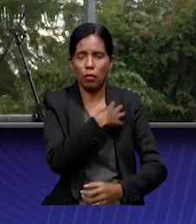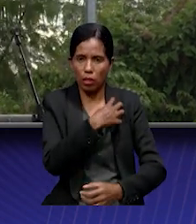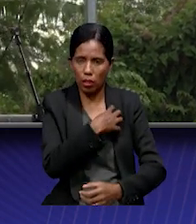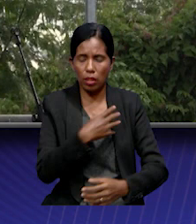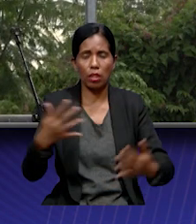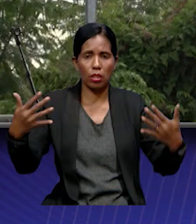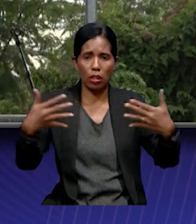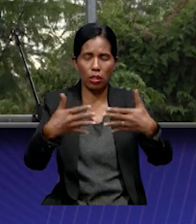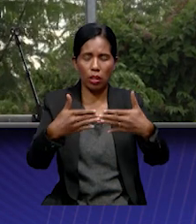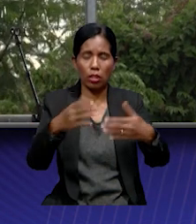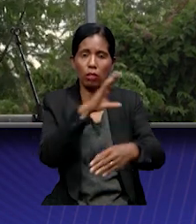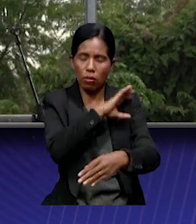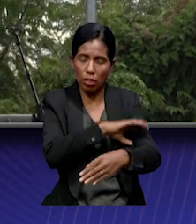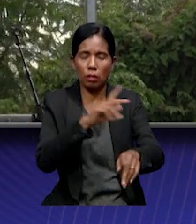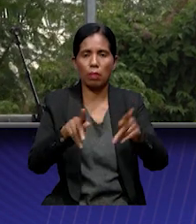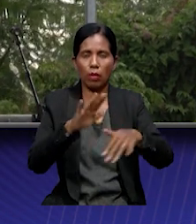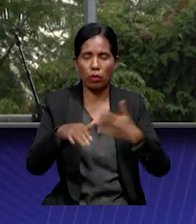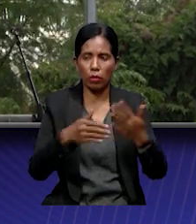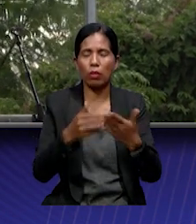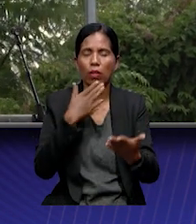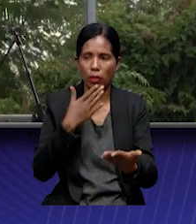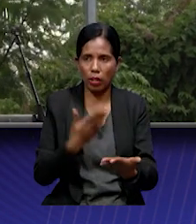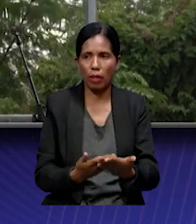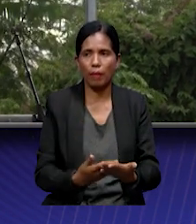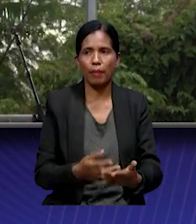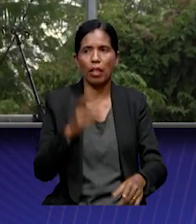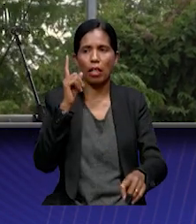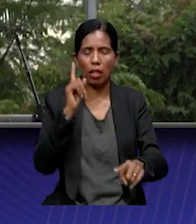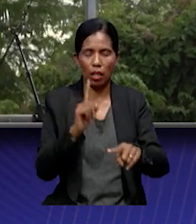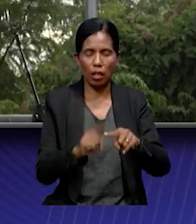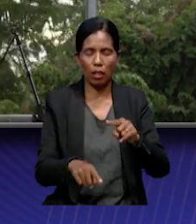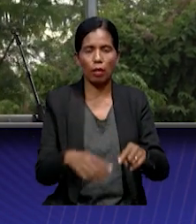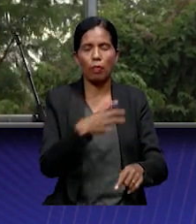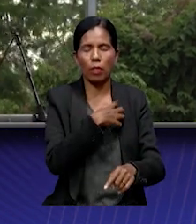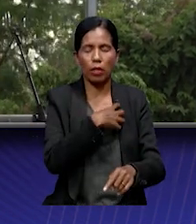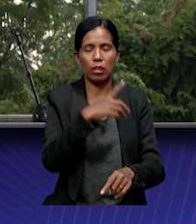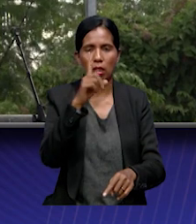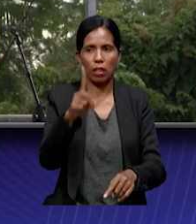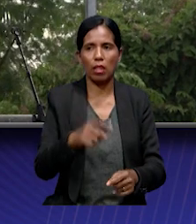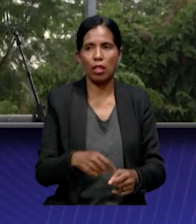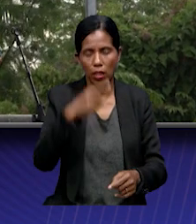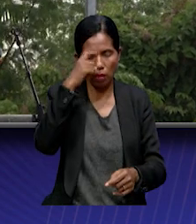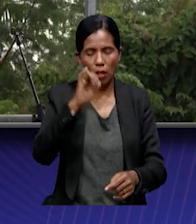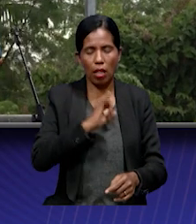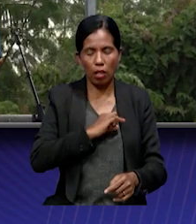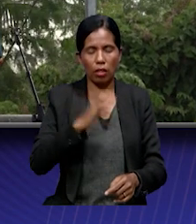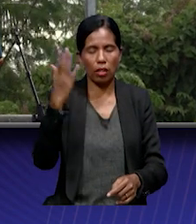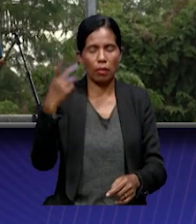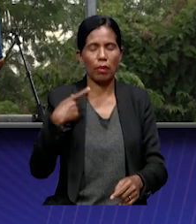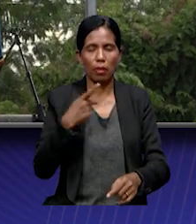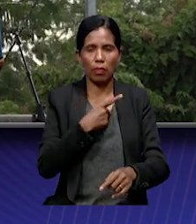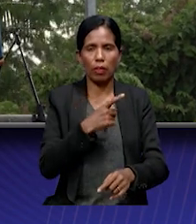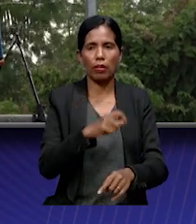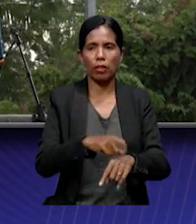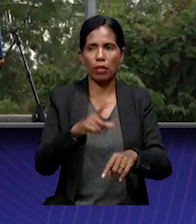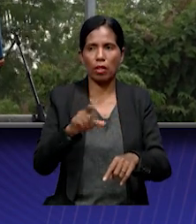e tem que sair segurança para o povo nebe que digno. La bela PNTL ida. Tamba hau ya parlamento hau deputado hau defende